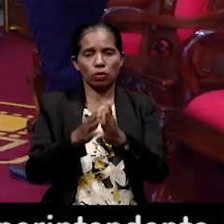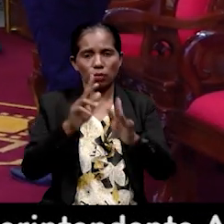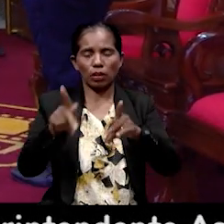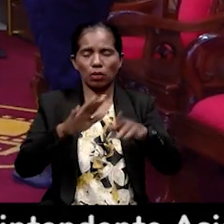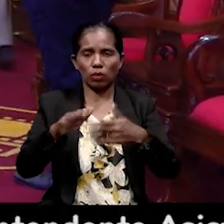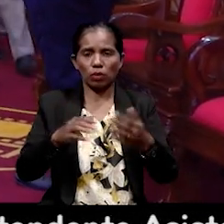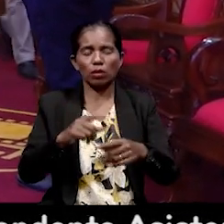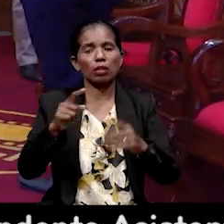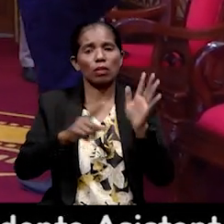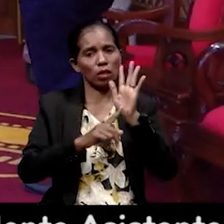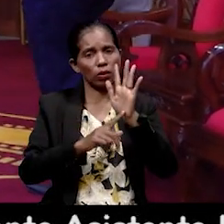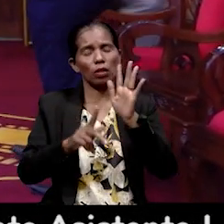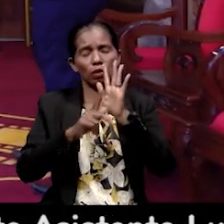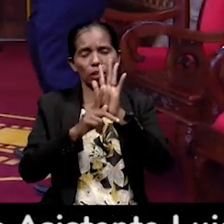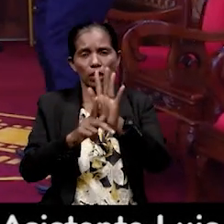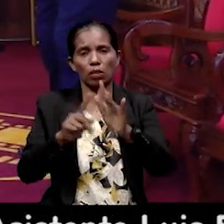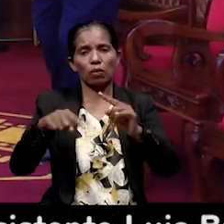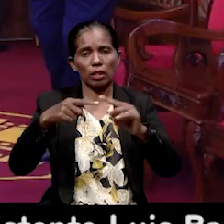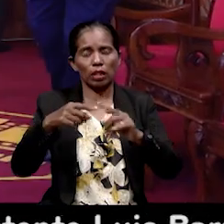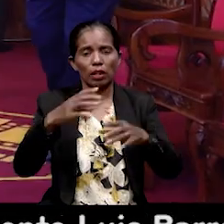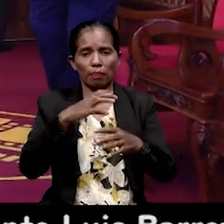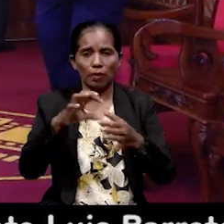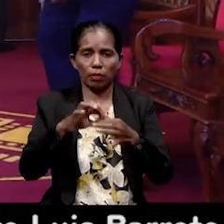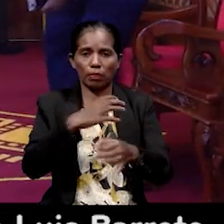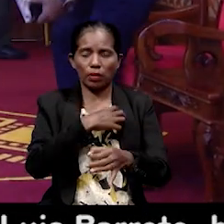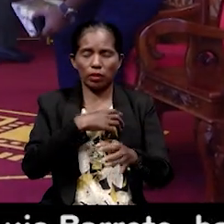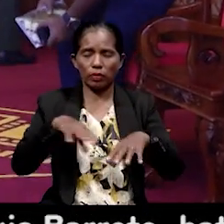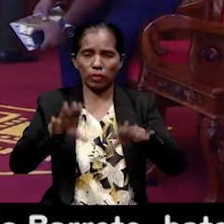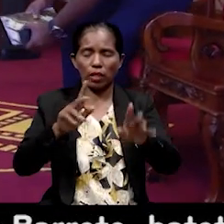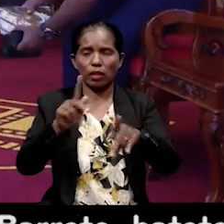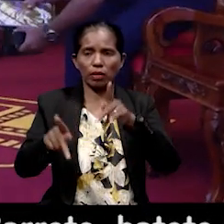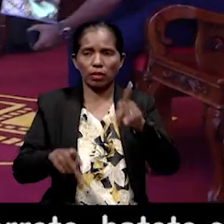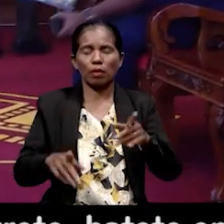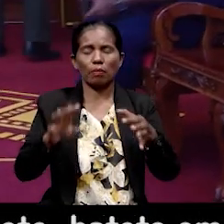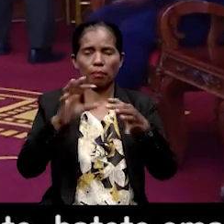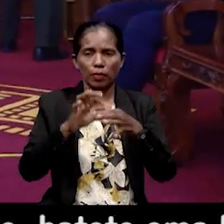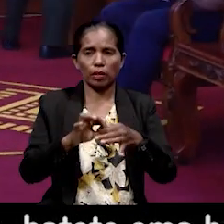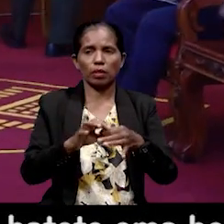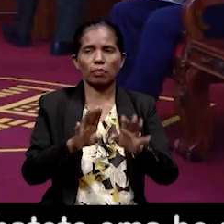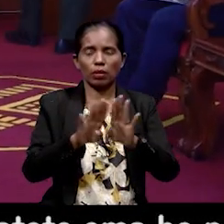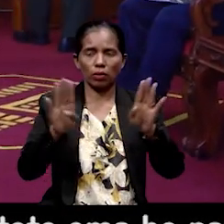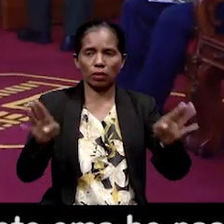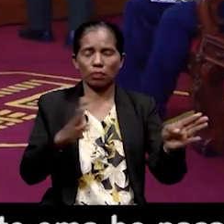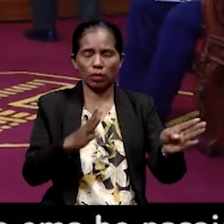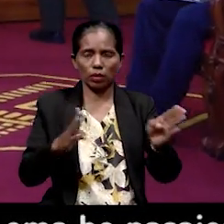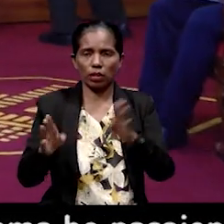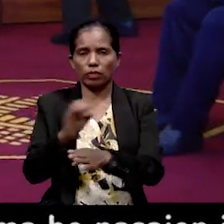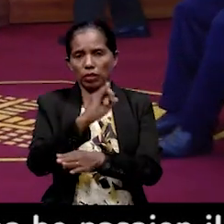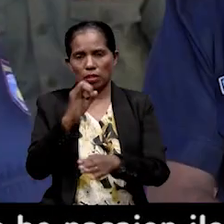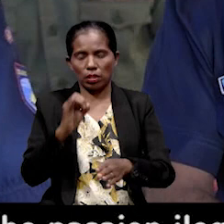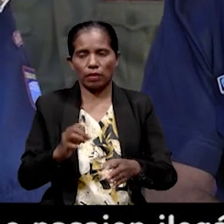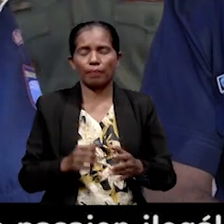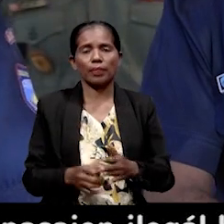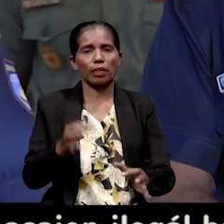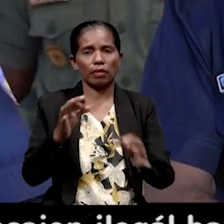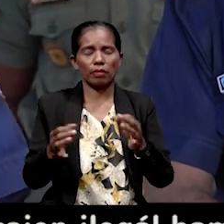queixa, banhira membro polícia Roma, fan foguetes ba comunidade, nune comando polícia, bela loca processo investigação. Quando o